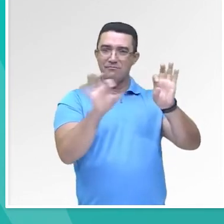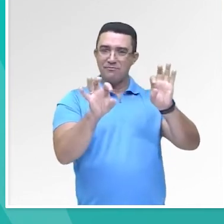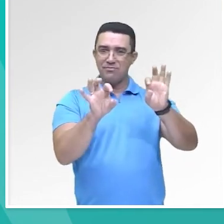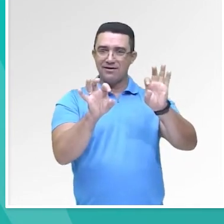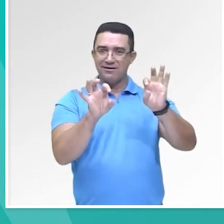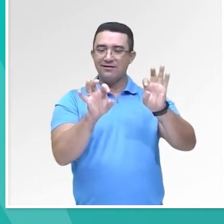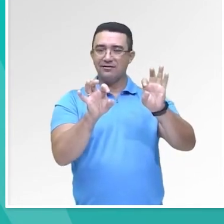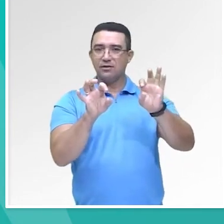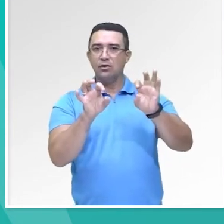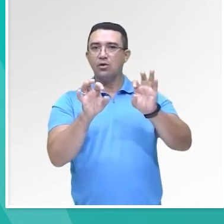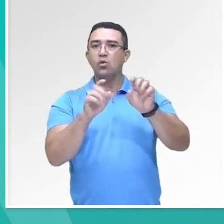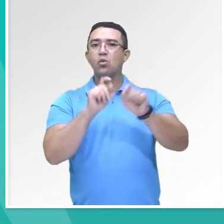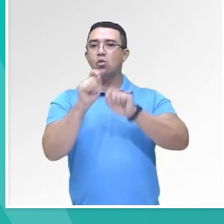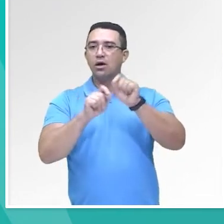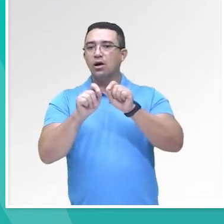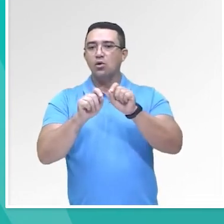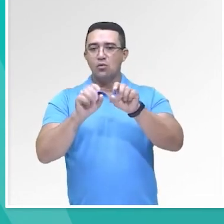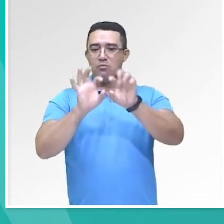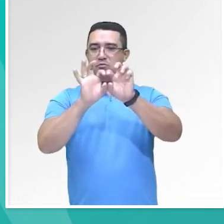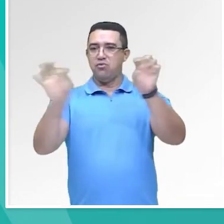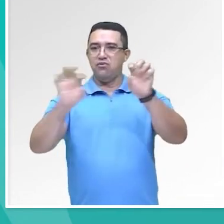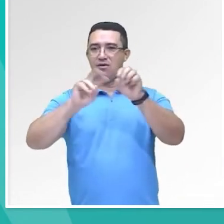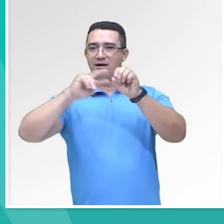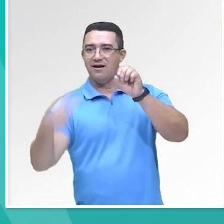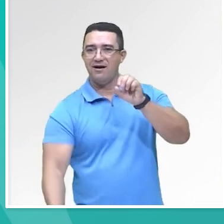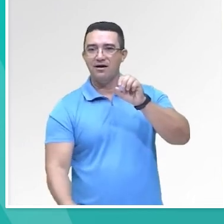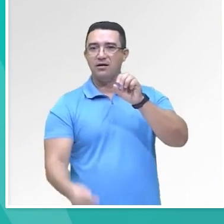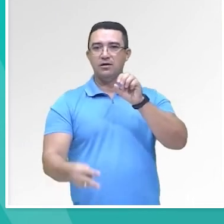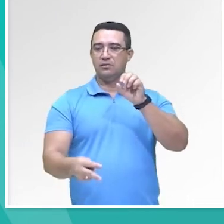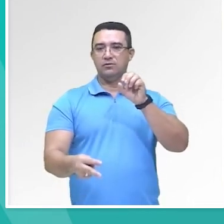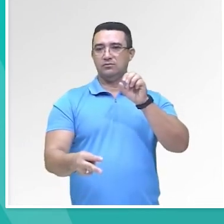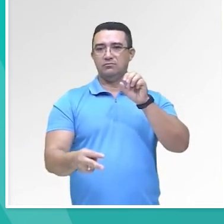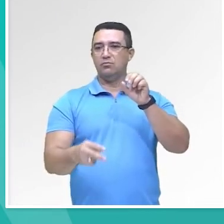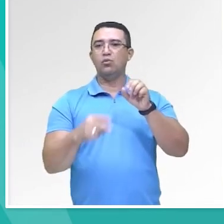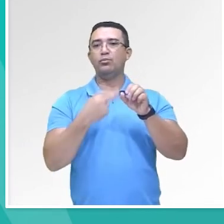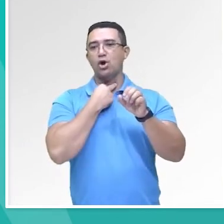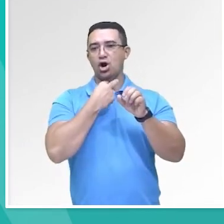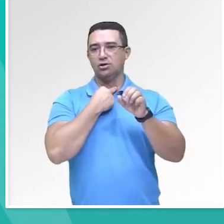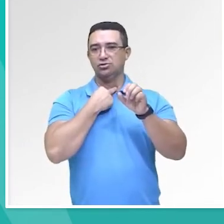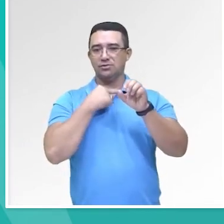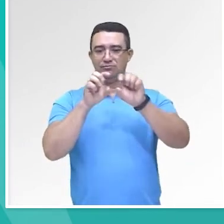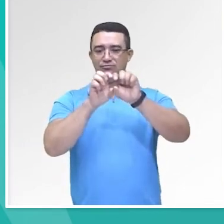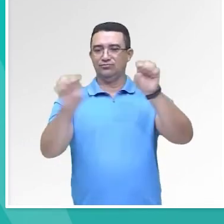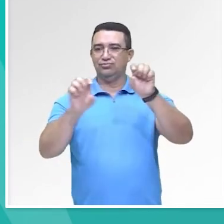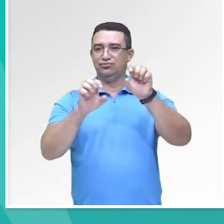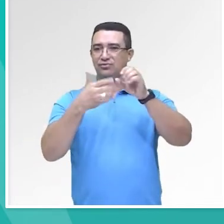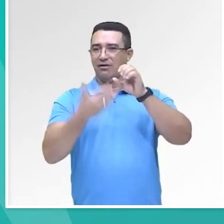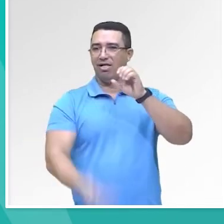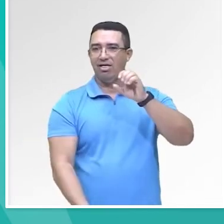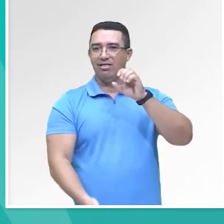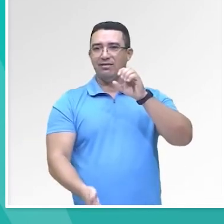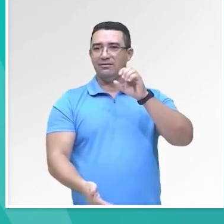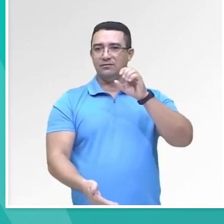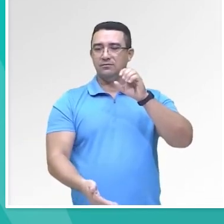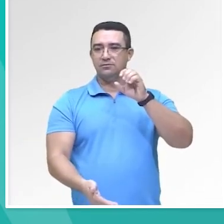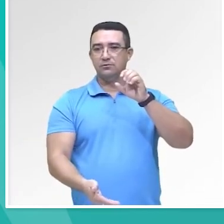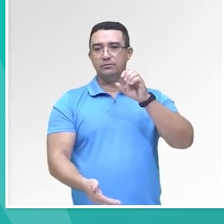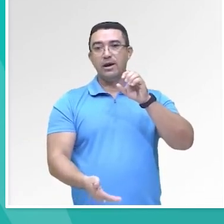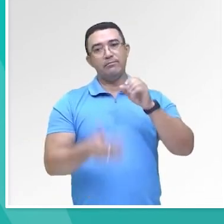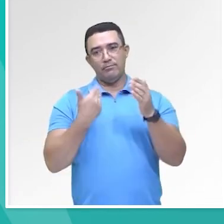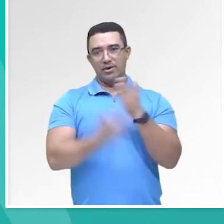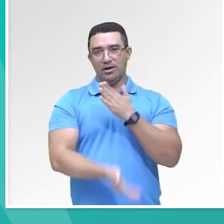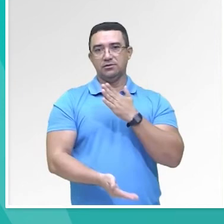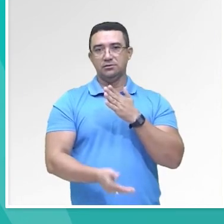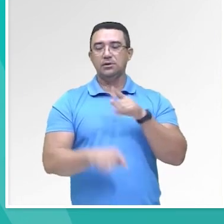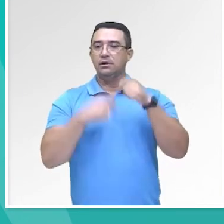né? Sem deixar cair. Então, observem, enquanto eu falo, vocês podem ir observando aqui, tá? O bastão, ele